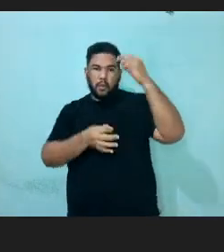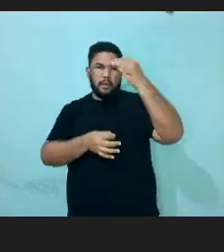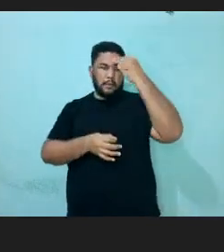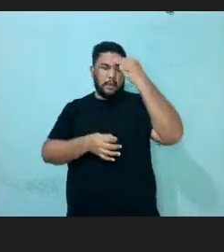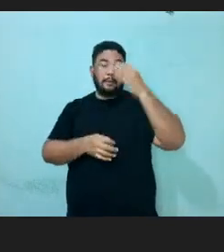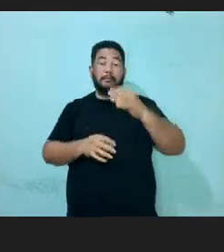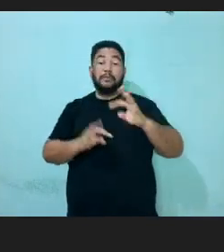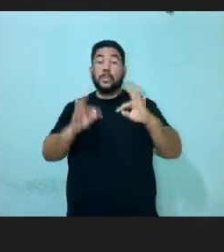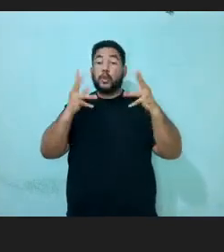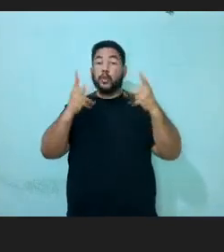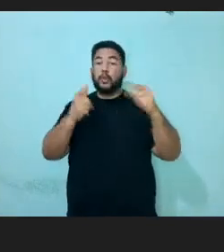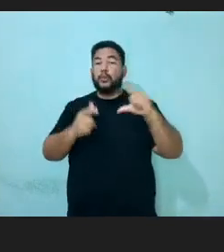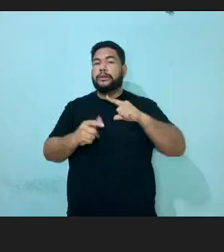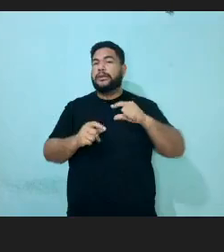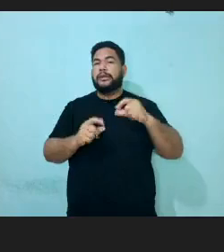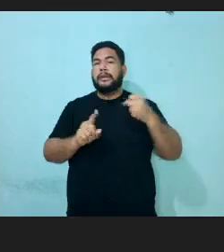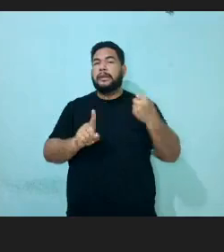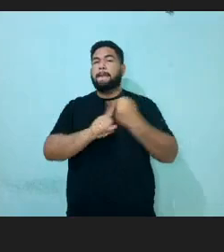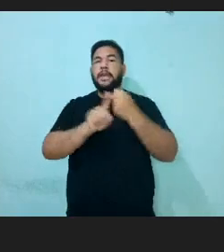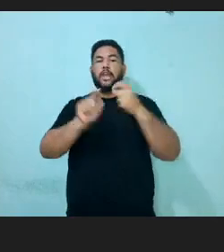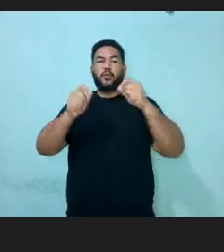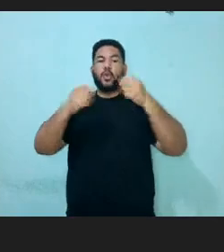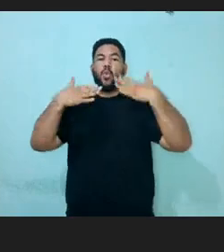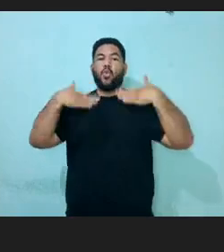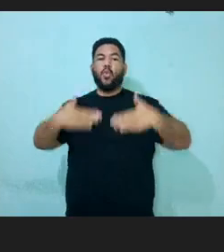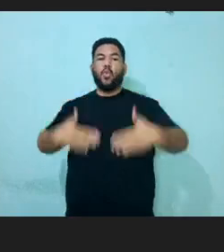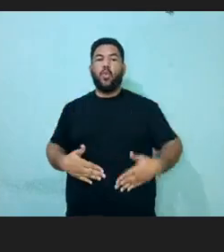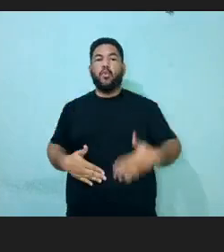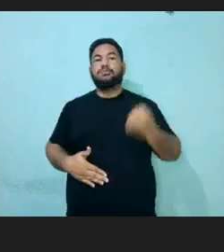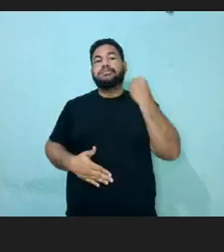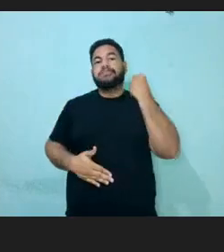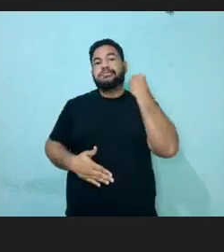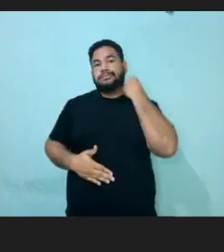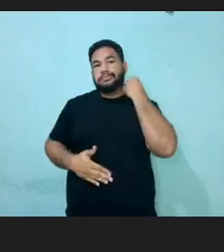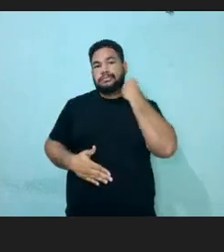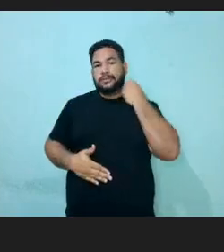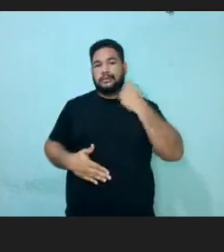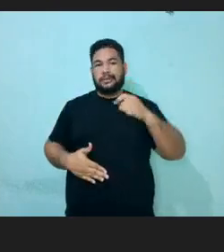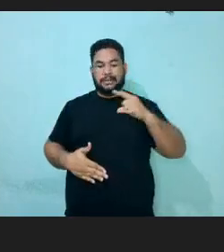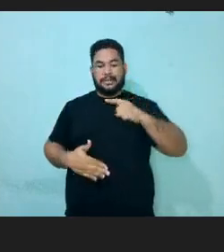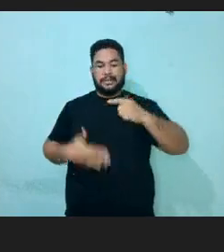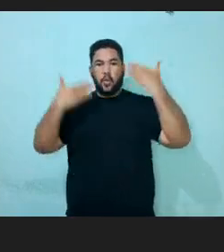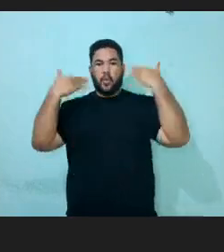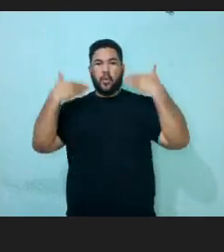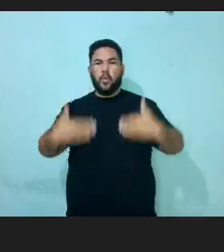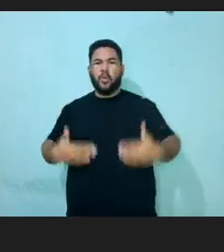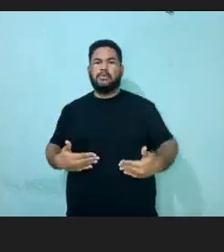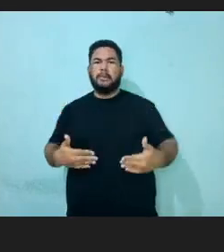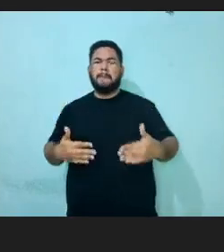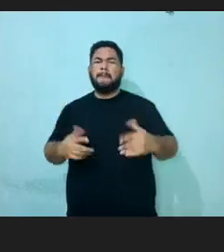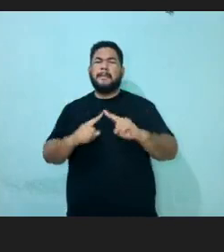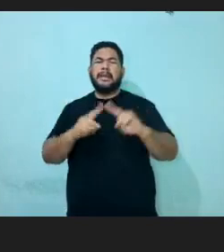causa um estresse biomecânico, né? Um estresse biomecânico. O que é esse estresse biomecânico?